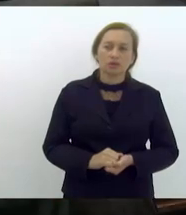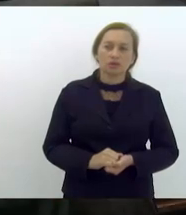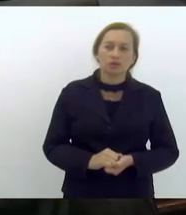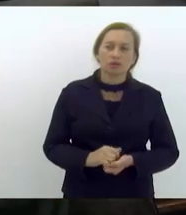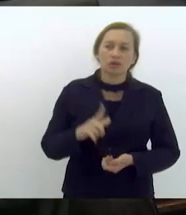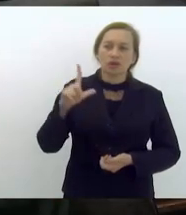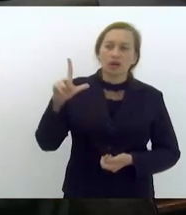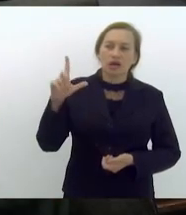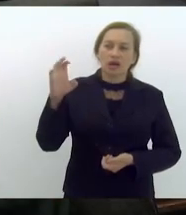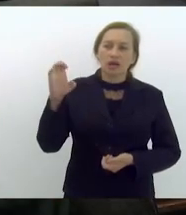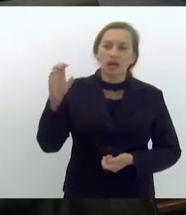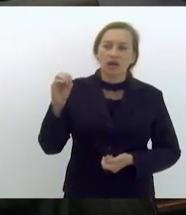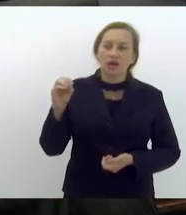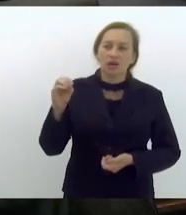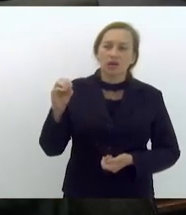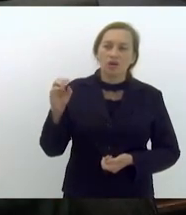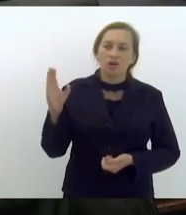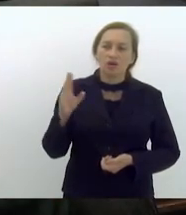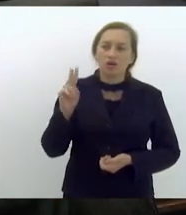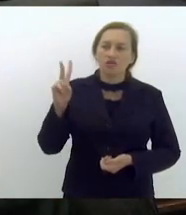Léo Vieira